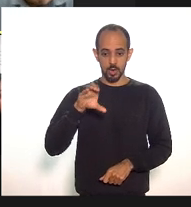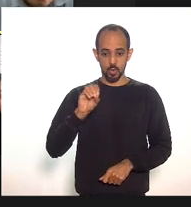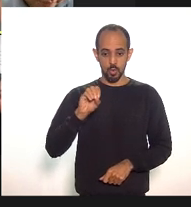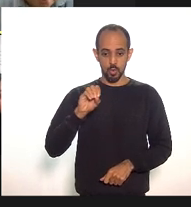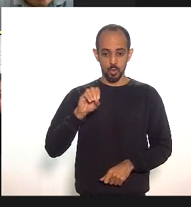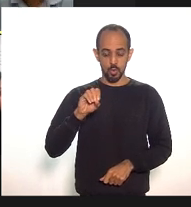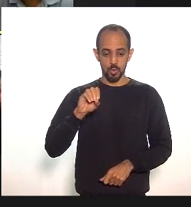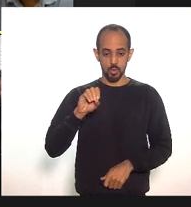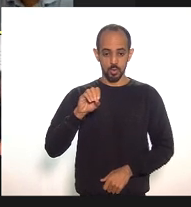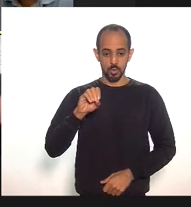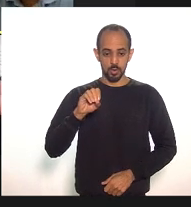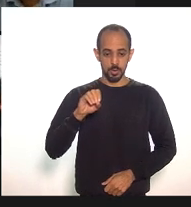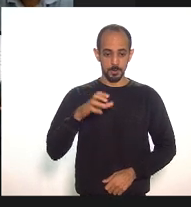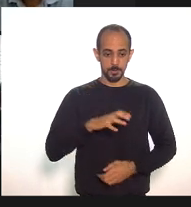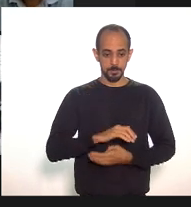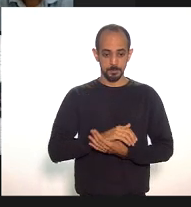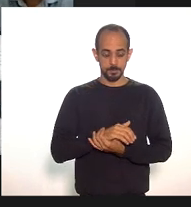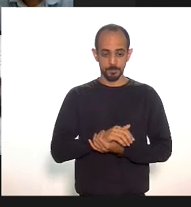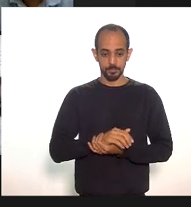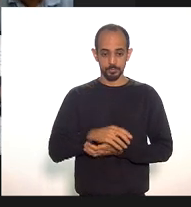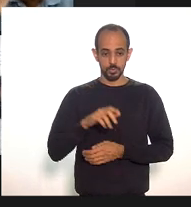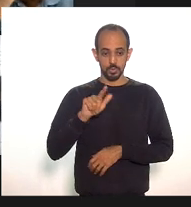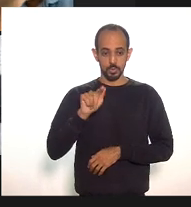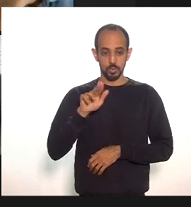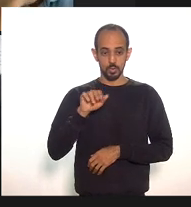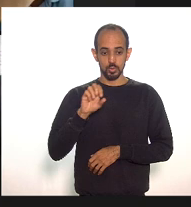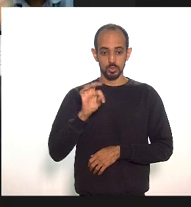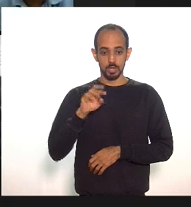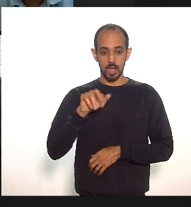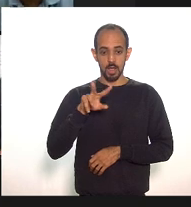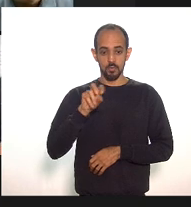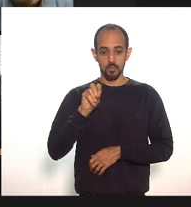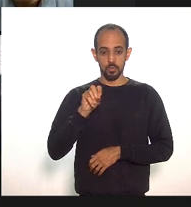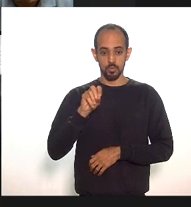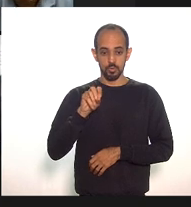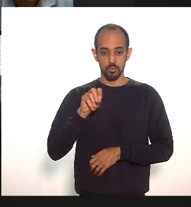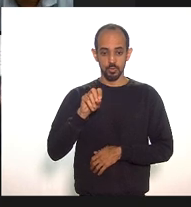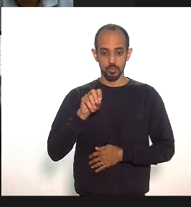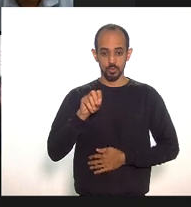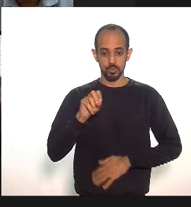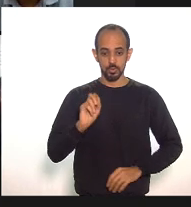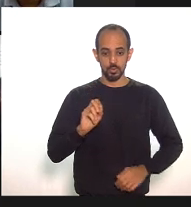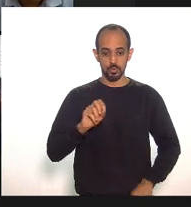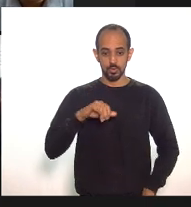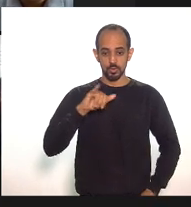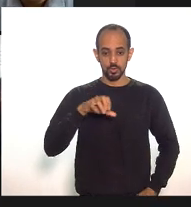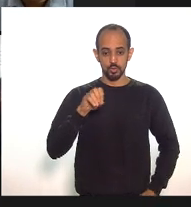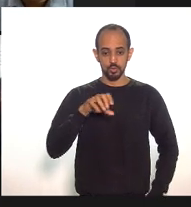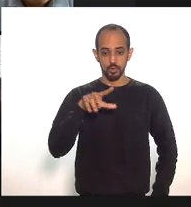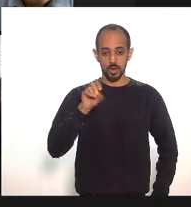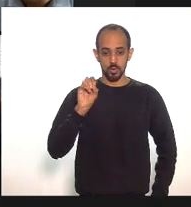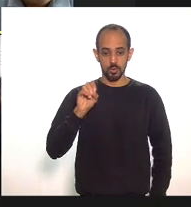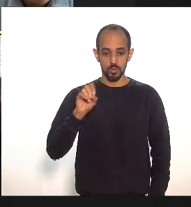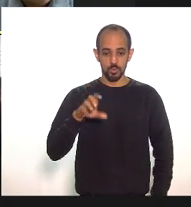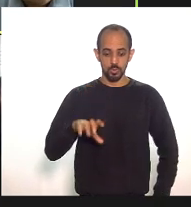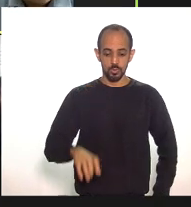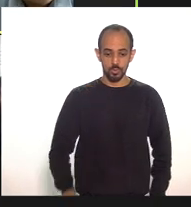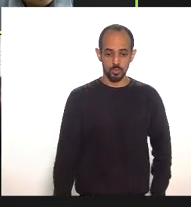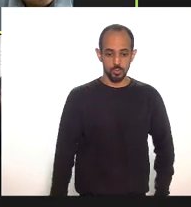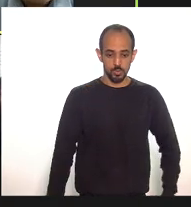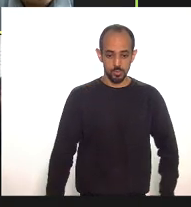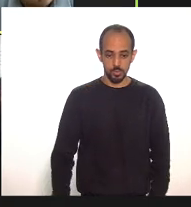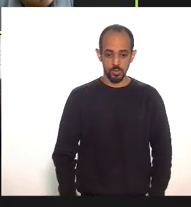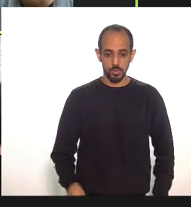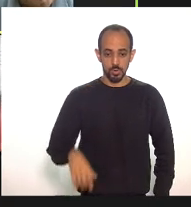Cristo o Gustavo Sem Limites Vale do Ceasa Elton